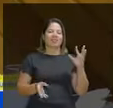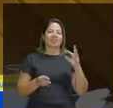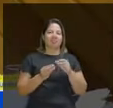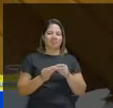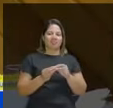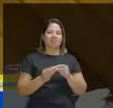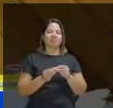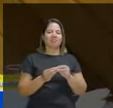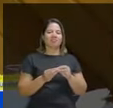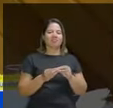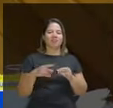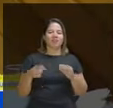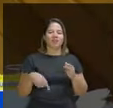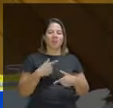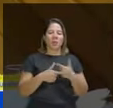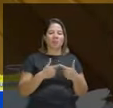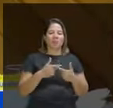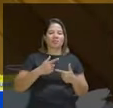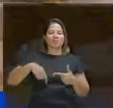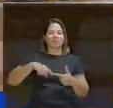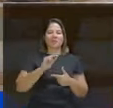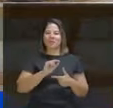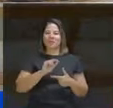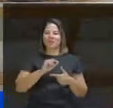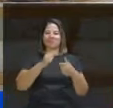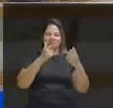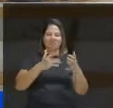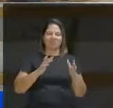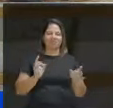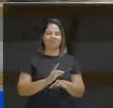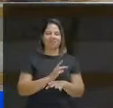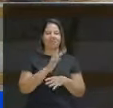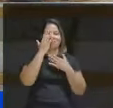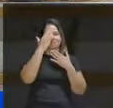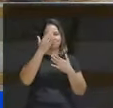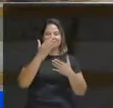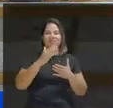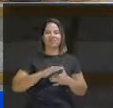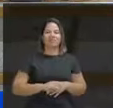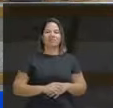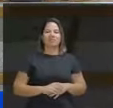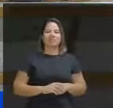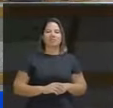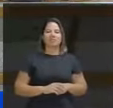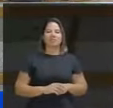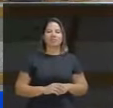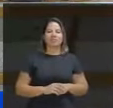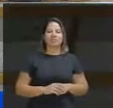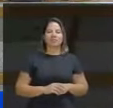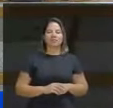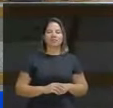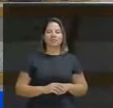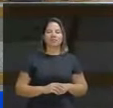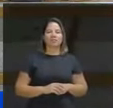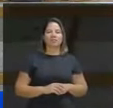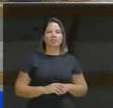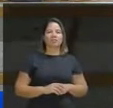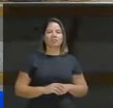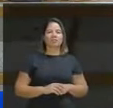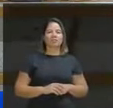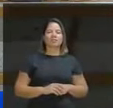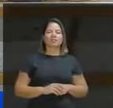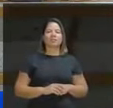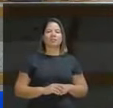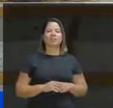sendo desenvolvido perante esta ouvidoria. Obrigada. E antes de submeter Foco na a parte aprovação, central da mesa. Informar